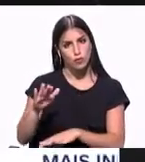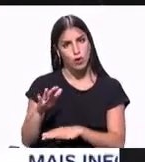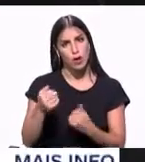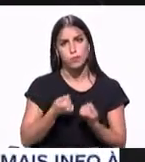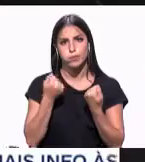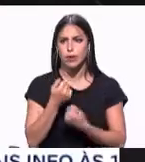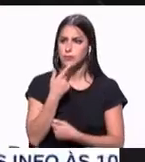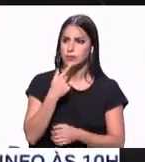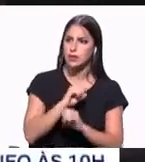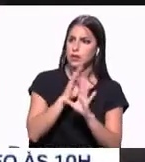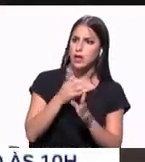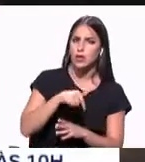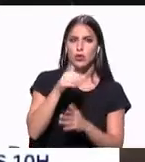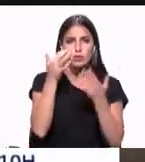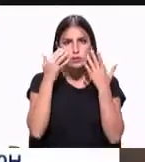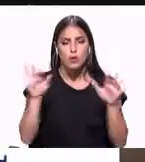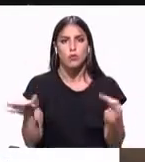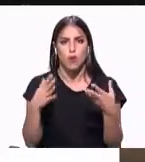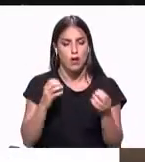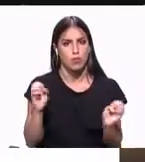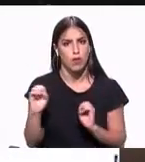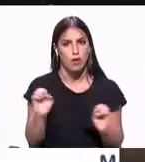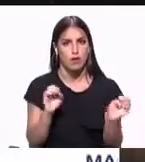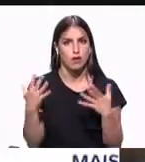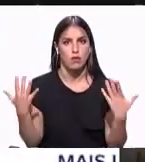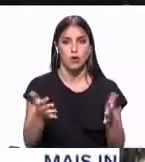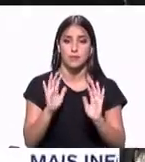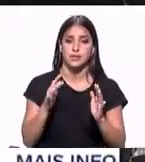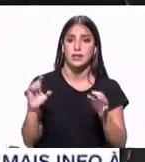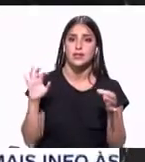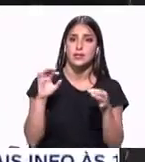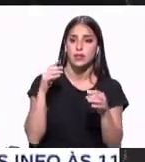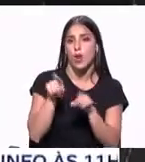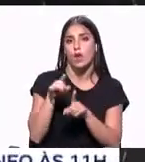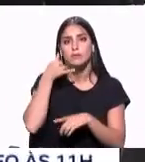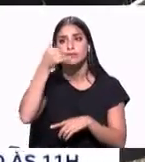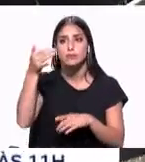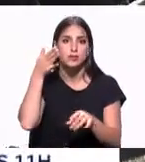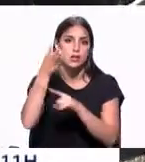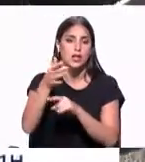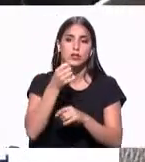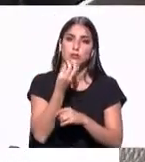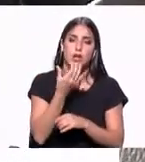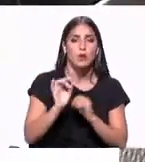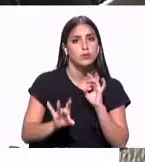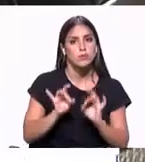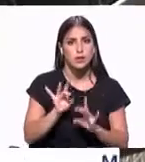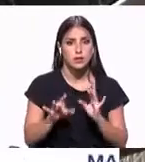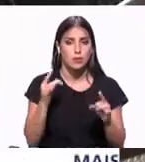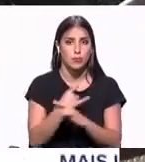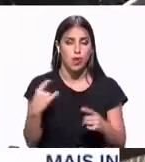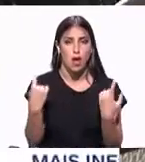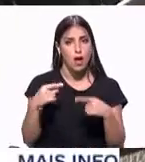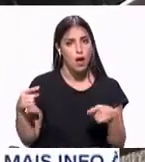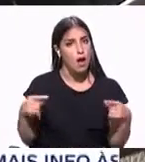e não conseguimos ter notícias quando queremos, não é? Portanto, tinha que haver uma ligação direta com as famílias e explicar o que é que se está a passar. Sei que há pessoas que